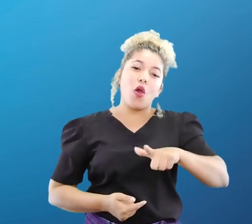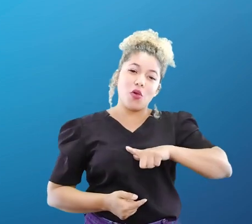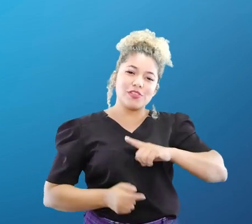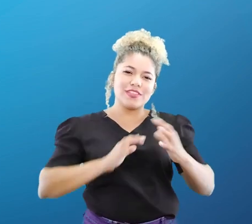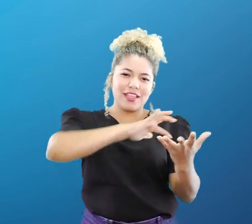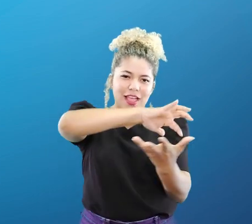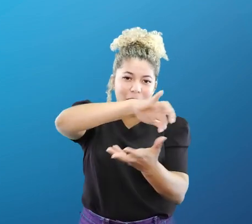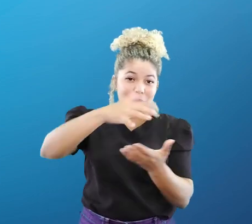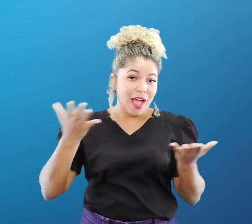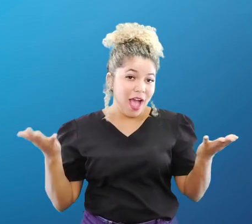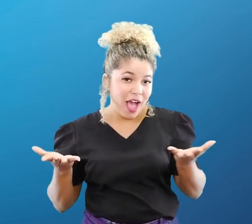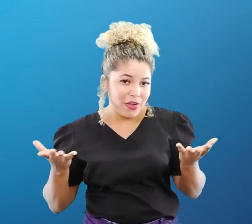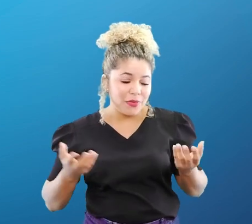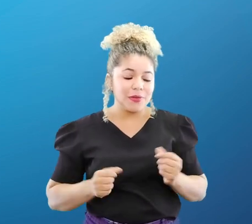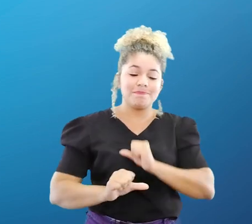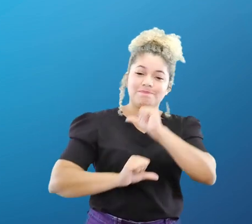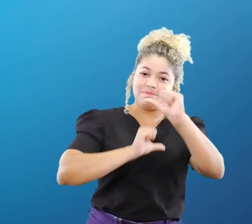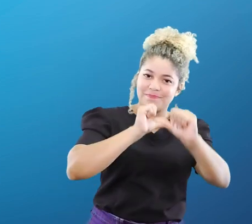como atua.